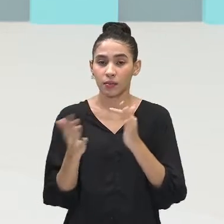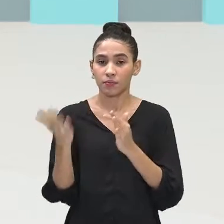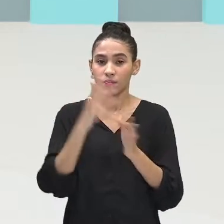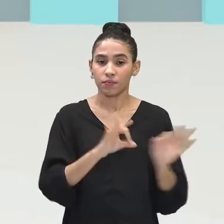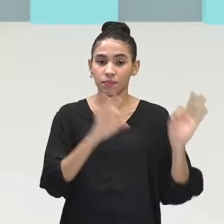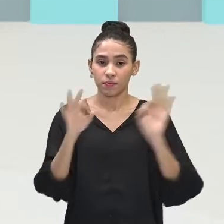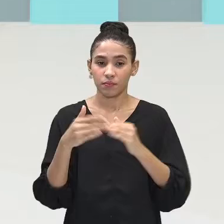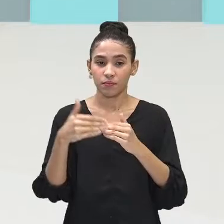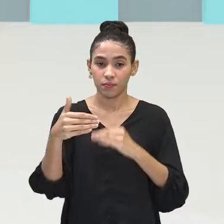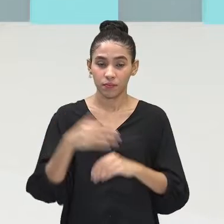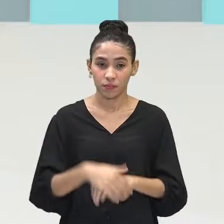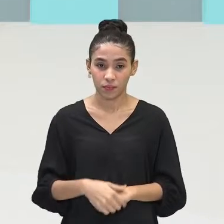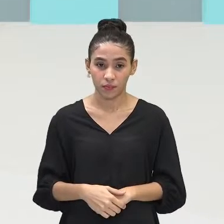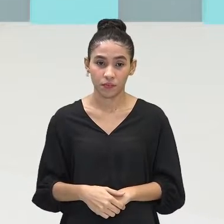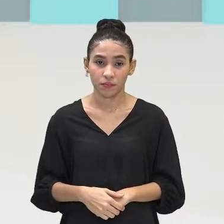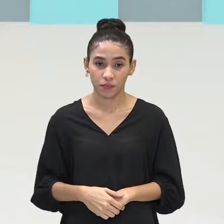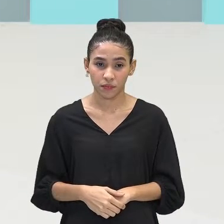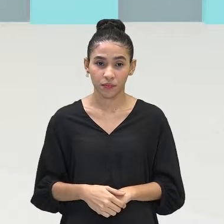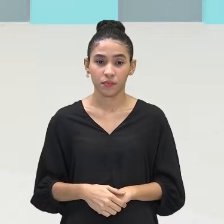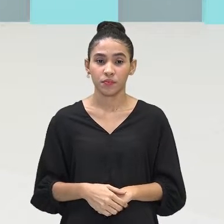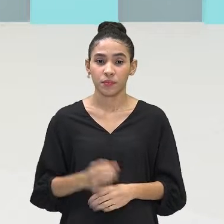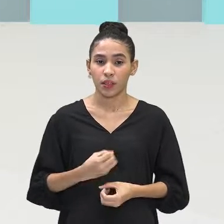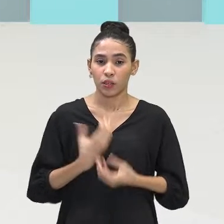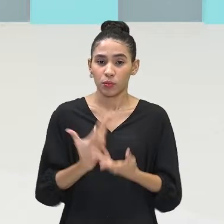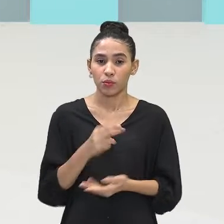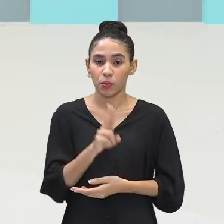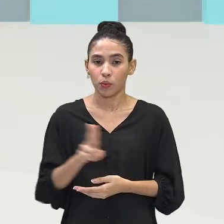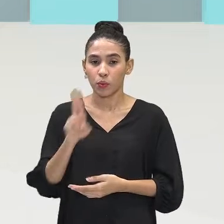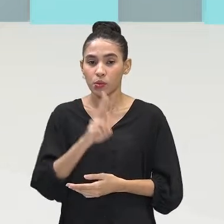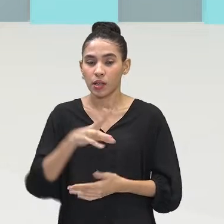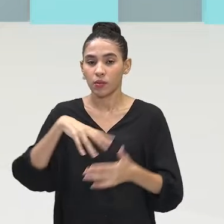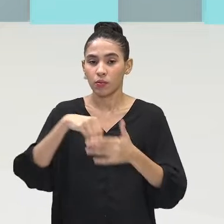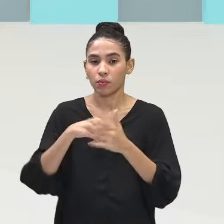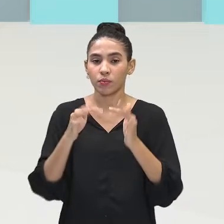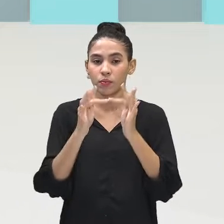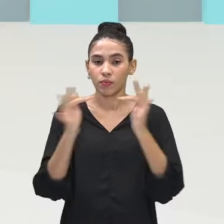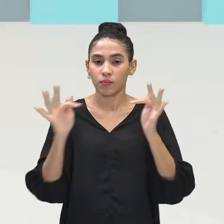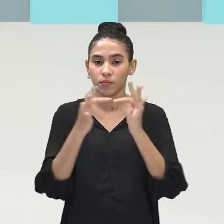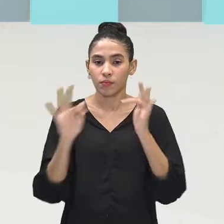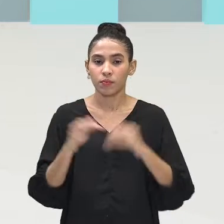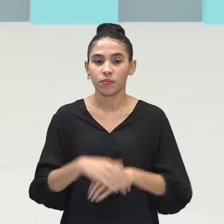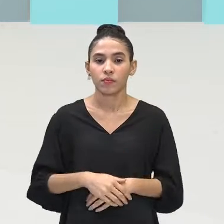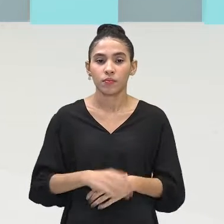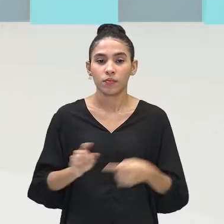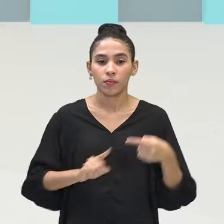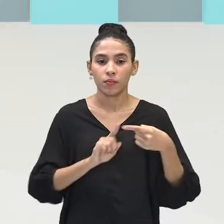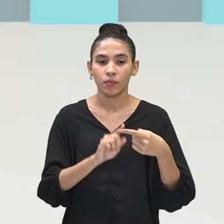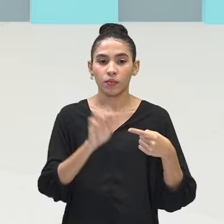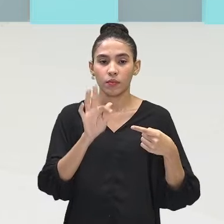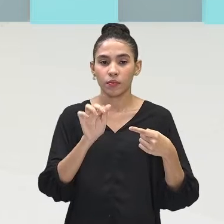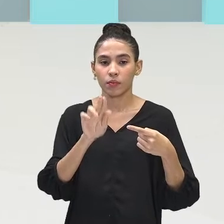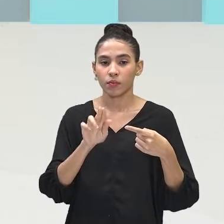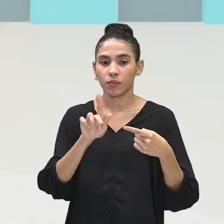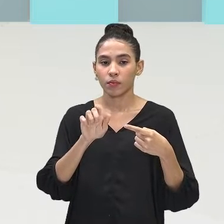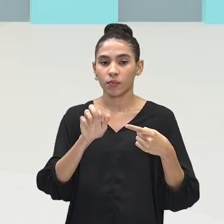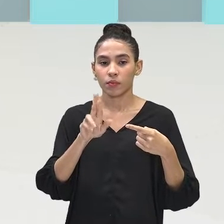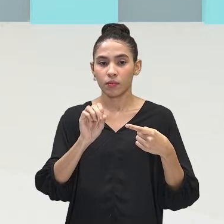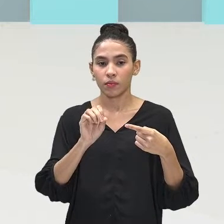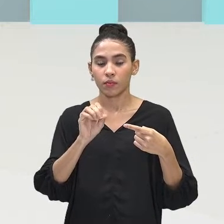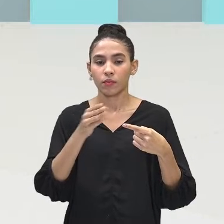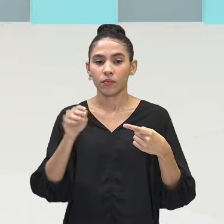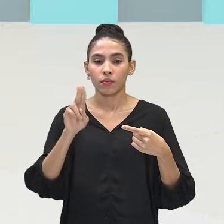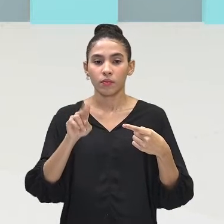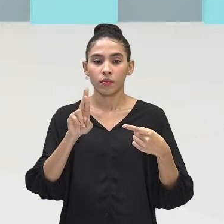aí comigo, vai aparecer, ó. Expressões usadas no arcadismo. O primeiro é fugere urbem, ou seja, fugir